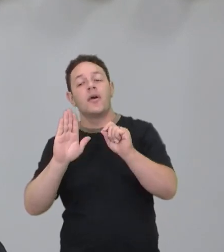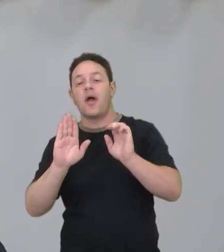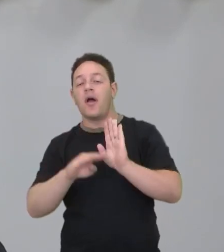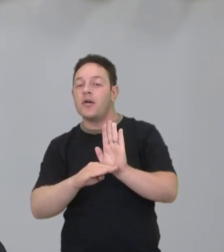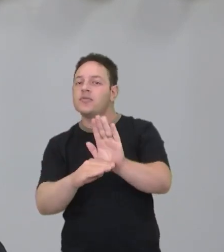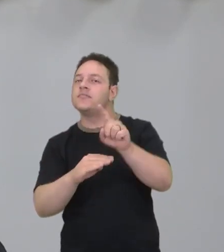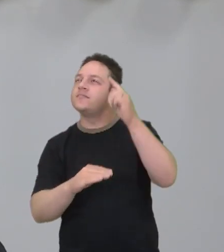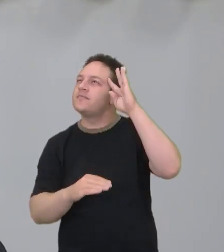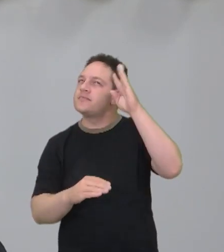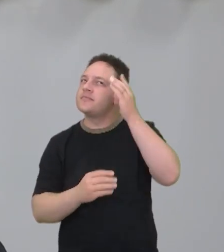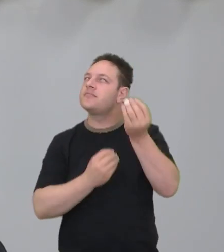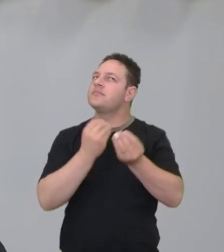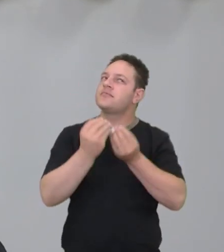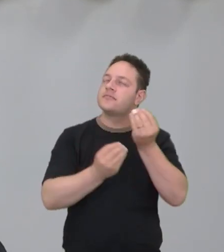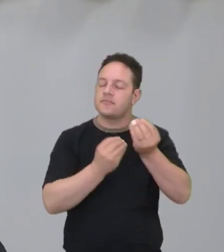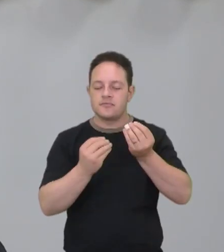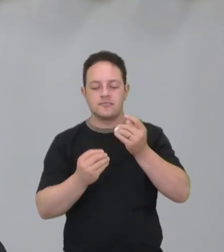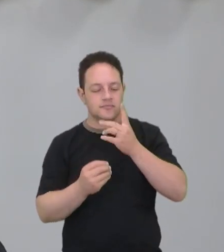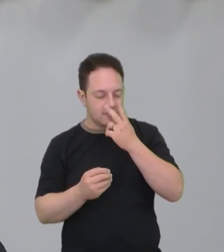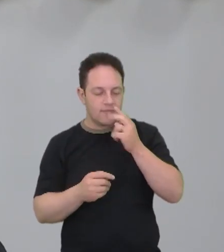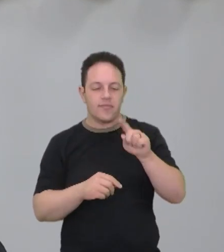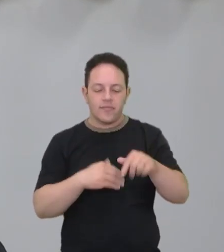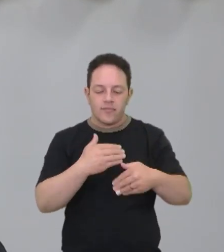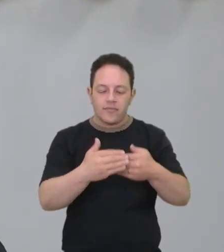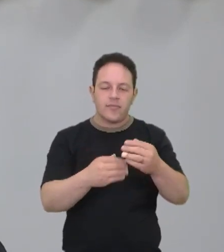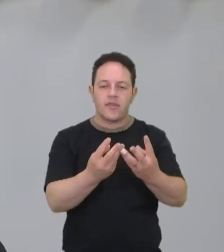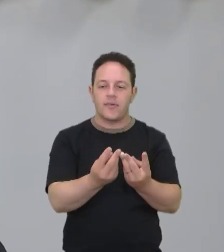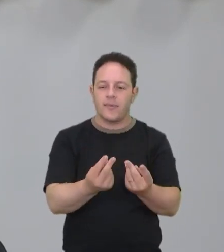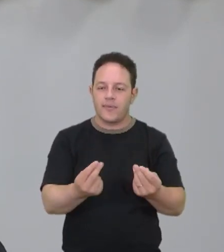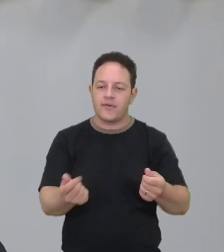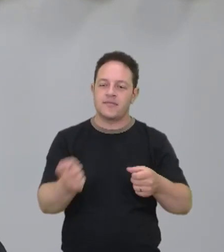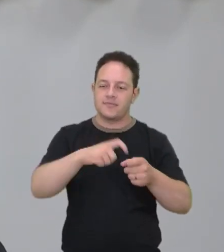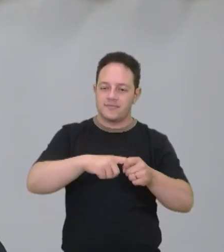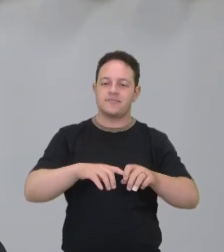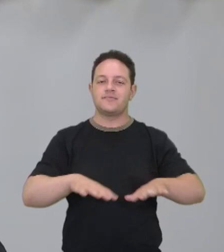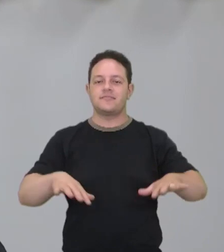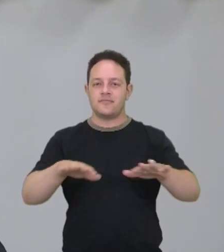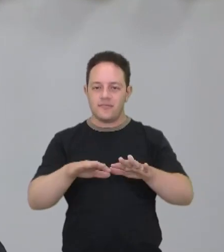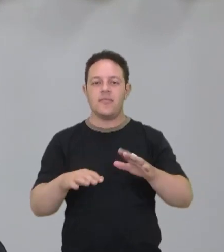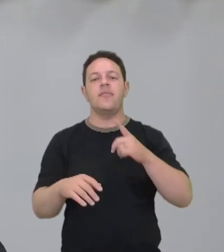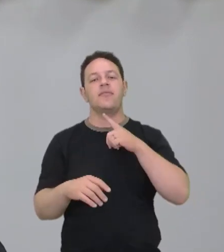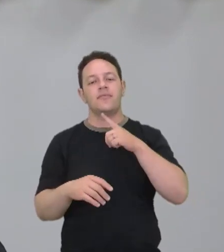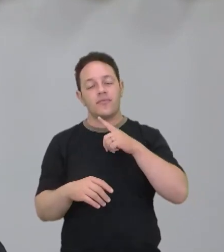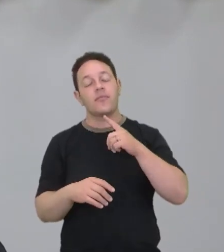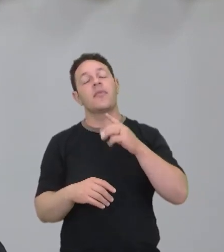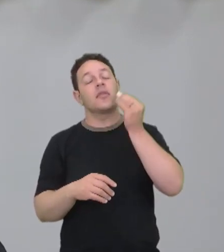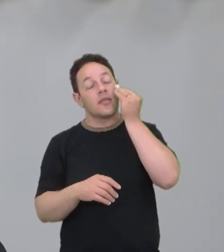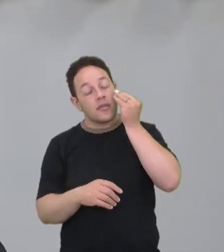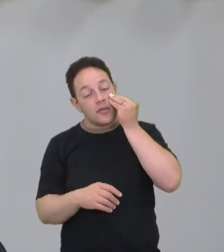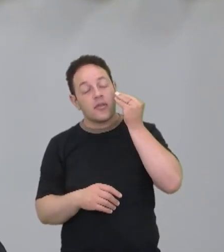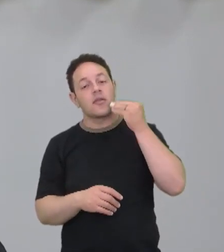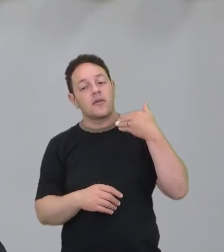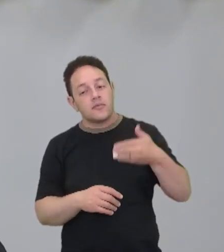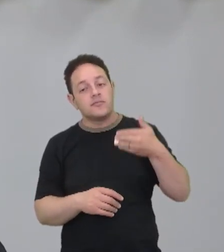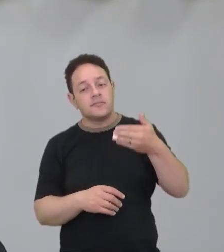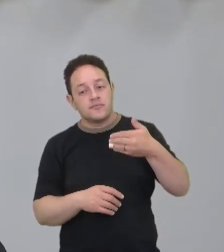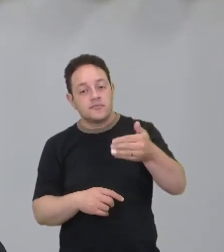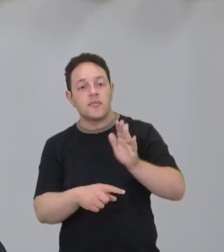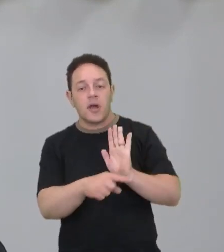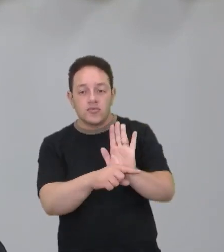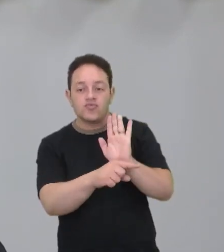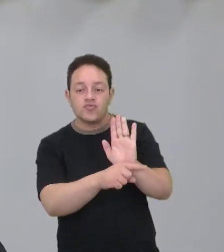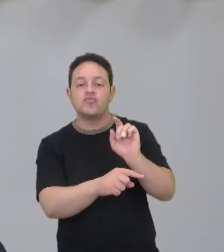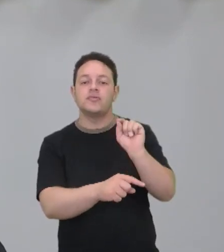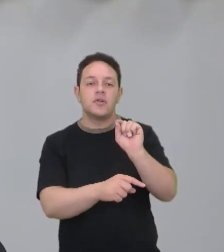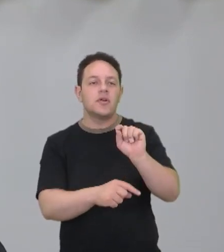repense o processo de degradação e para que a gente consiga aí de alguma maneira tentar auxiliar,